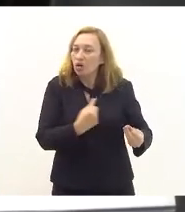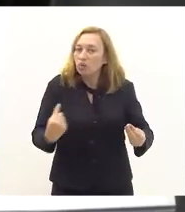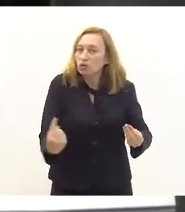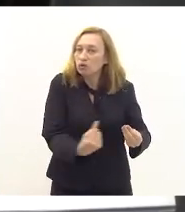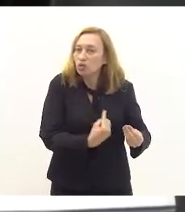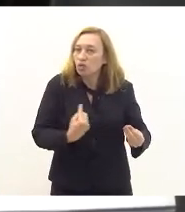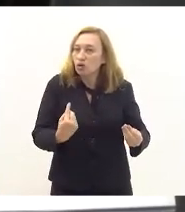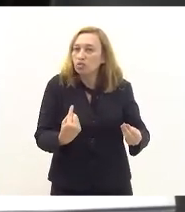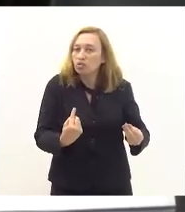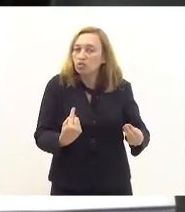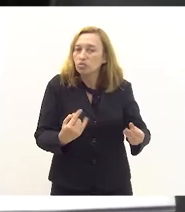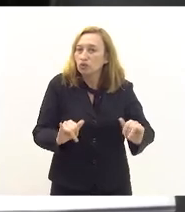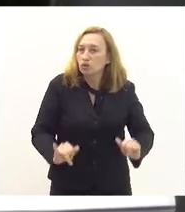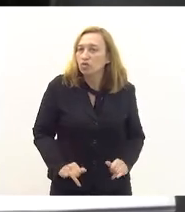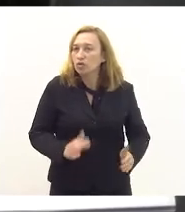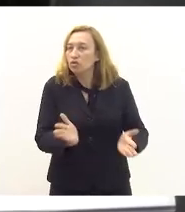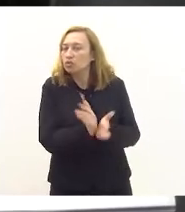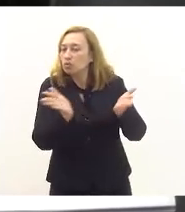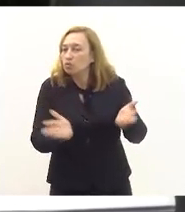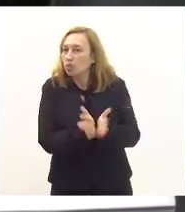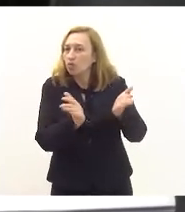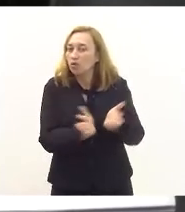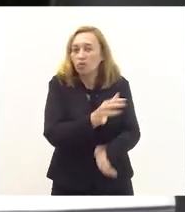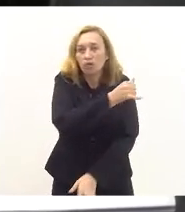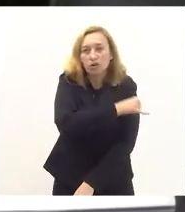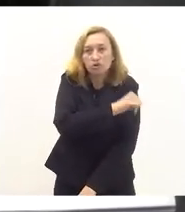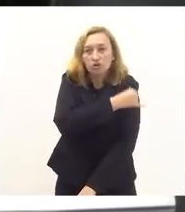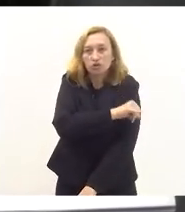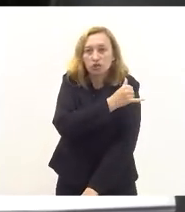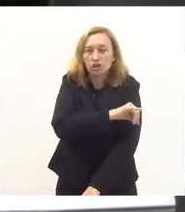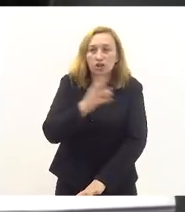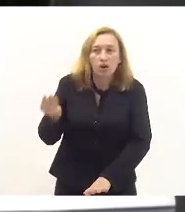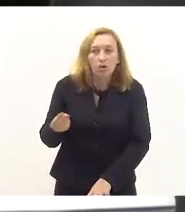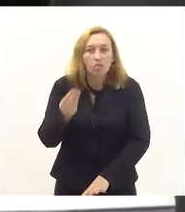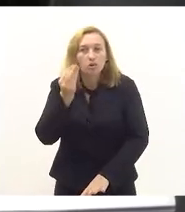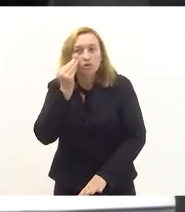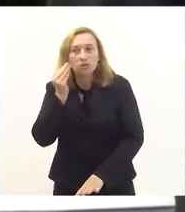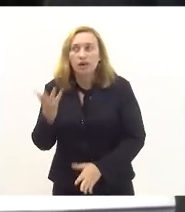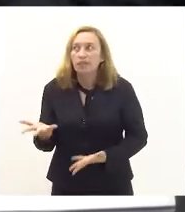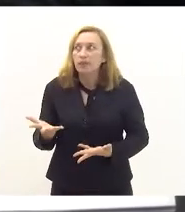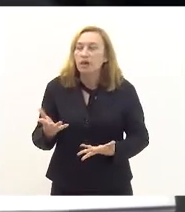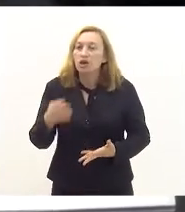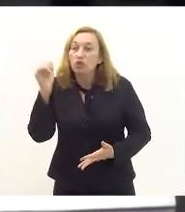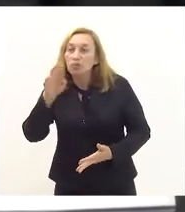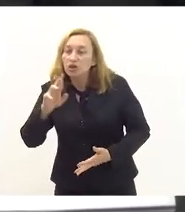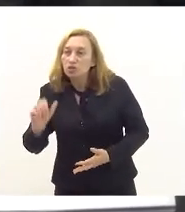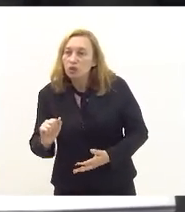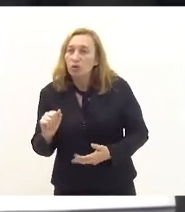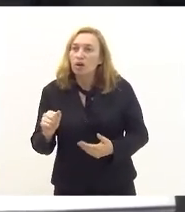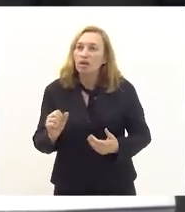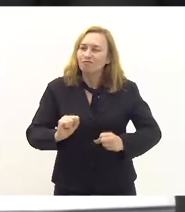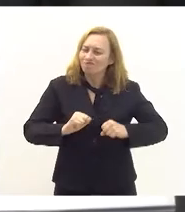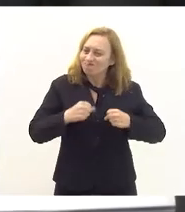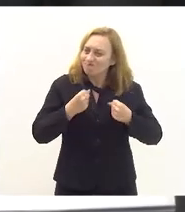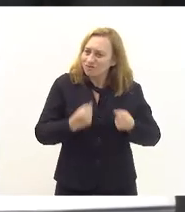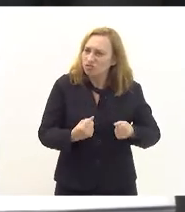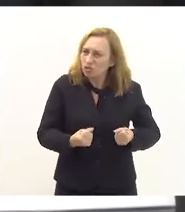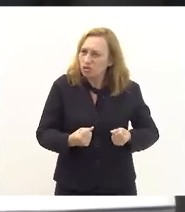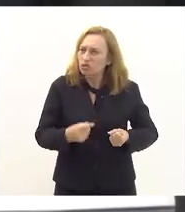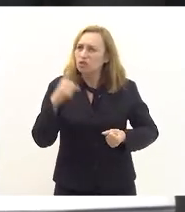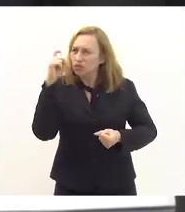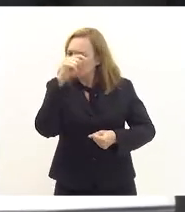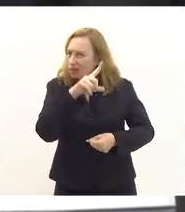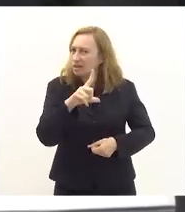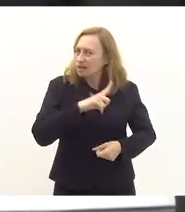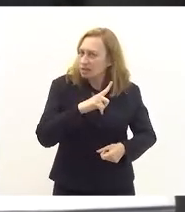dê ao nosso sofrido povo carioca e fluminense a oportunidade que o Brizola teve muita dificuldade para